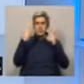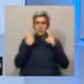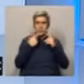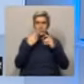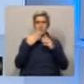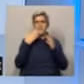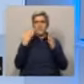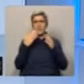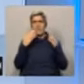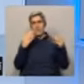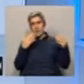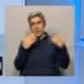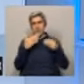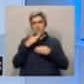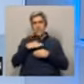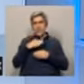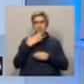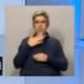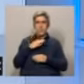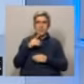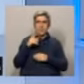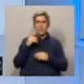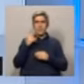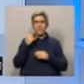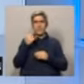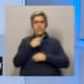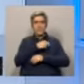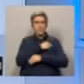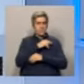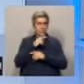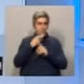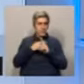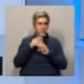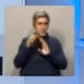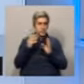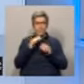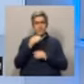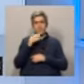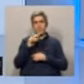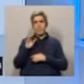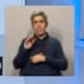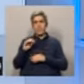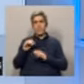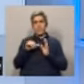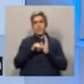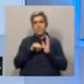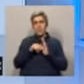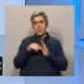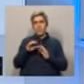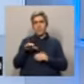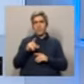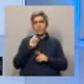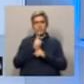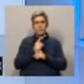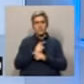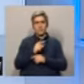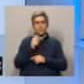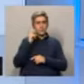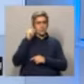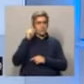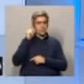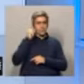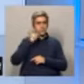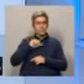leste fraco a moderado, temperaturas em torno dos 20 graus, quer no Funchal, quer em Porto Santo. Nos Açores, com a presença